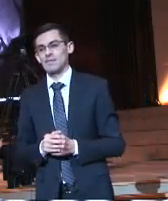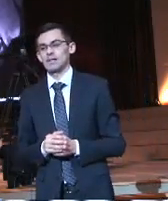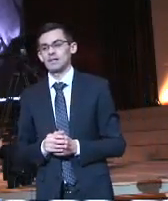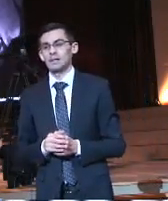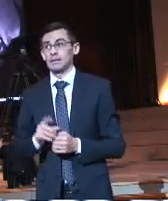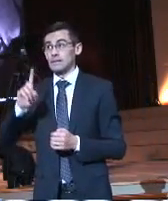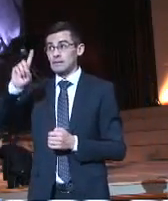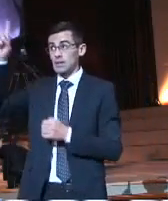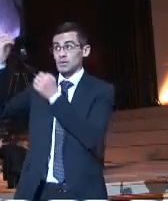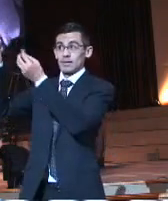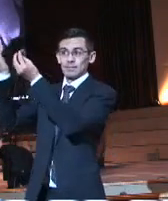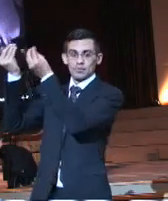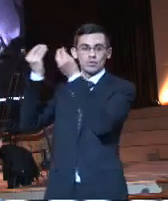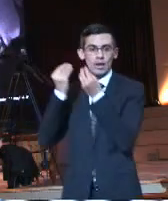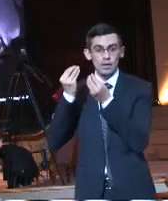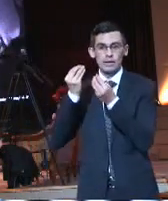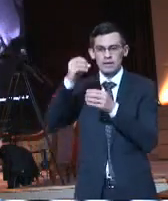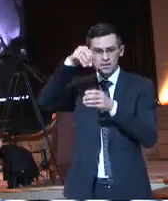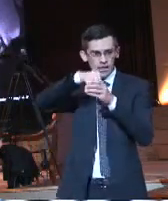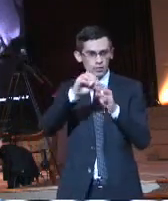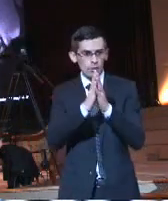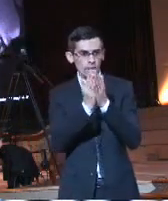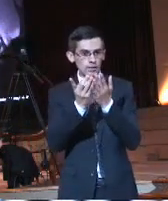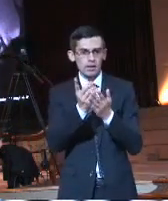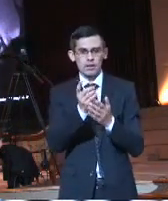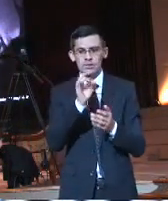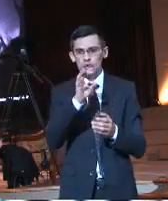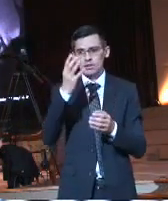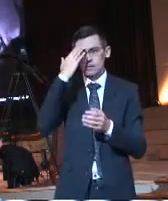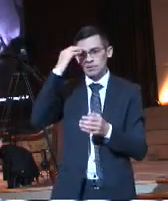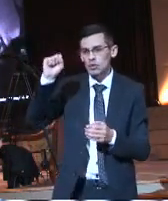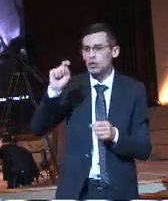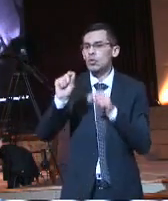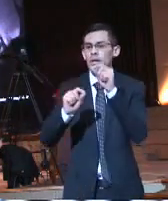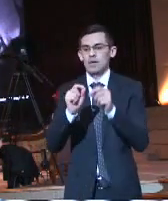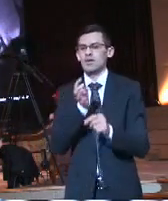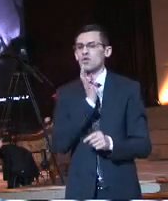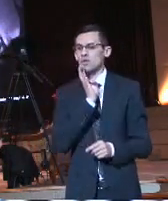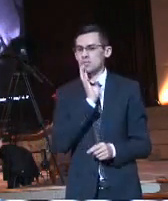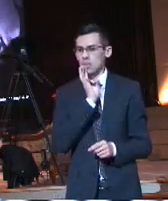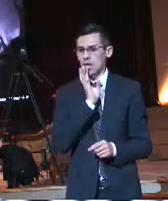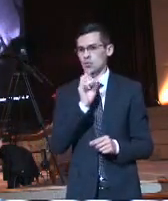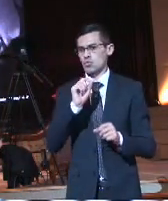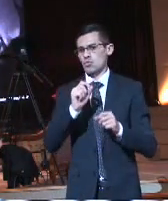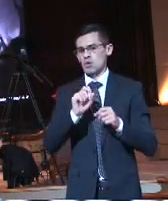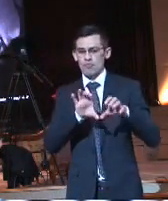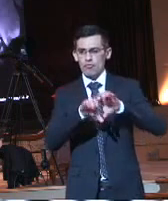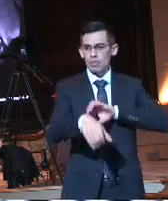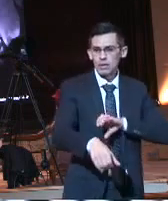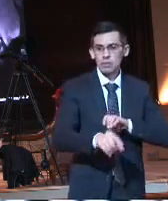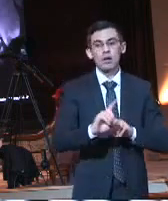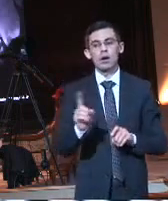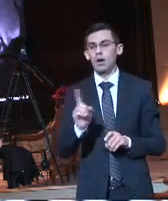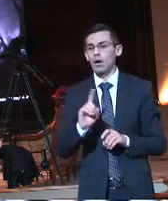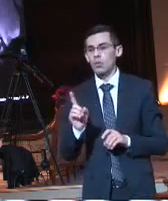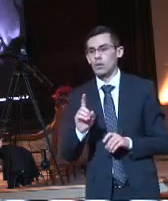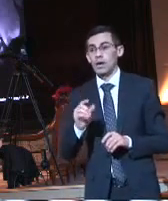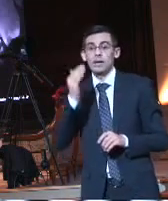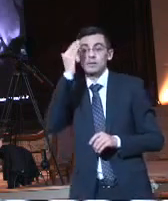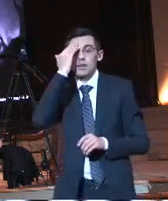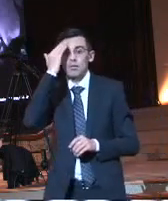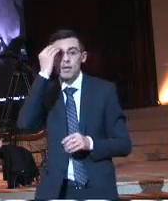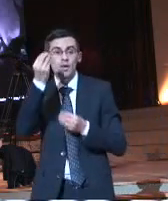E sabedoria na Bíblia não é conhecimento, não é título. Sabedoria é a arte de viver